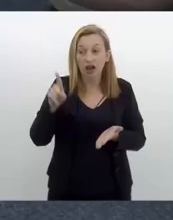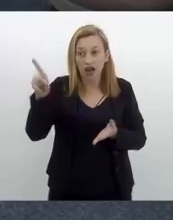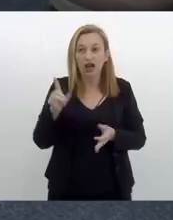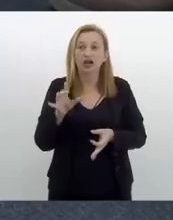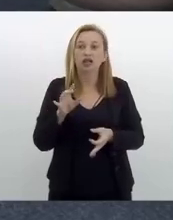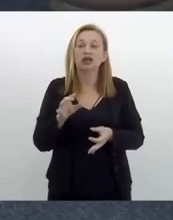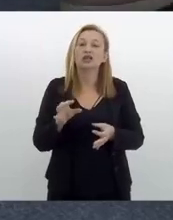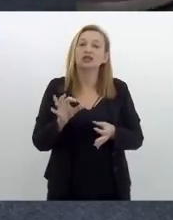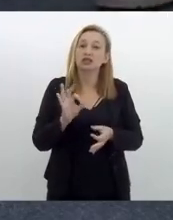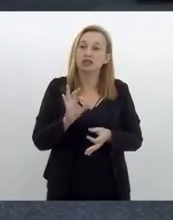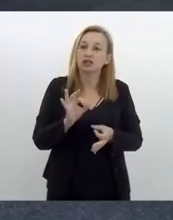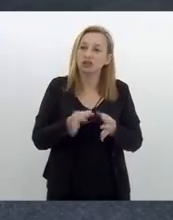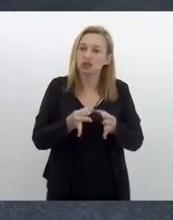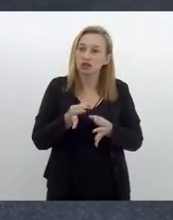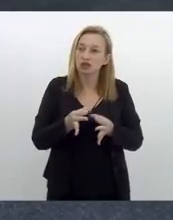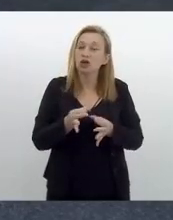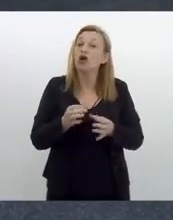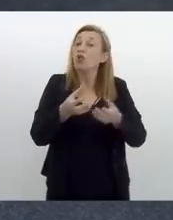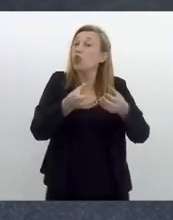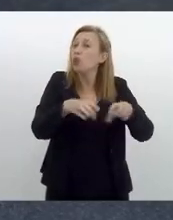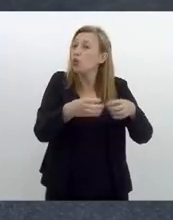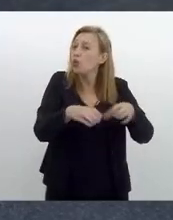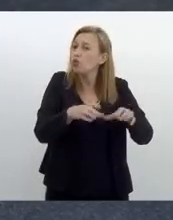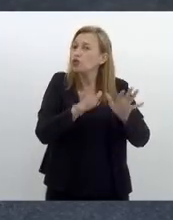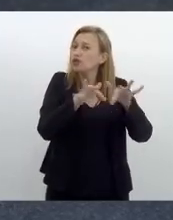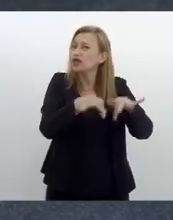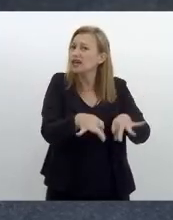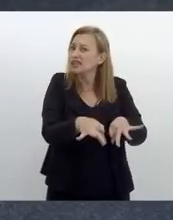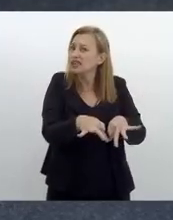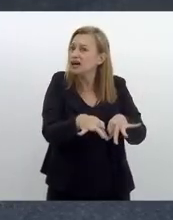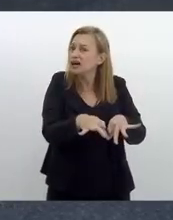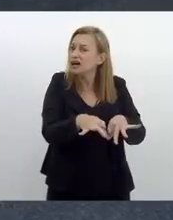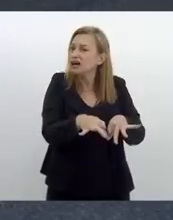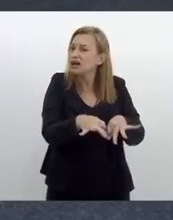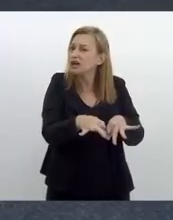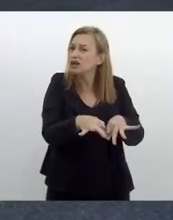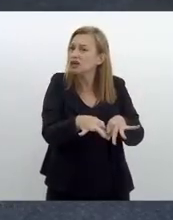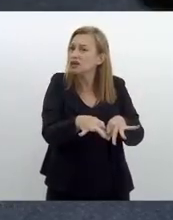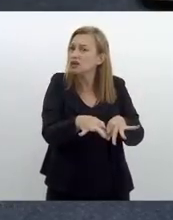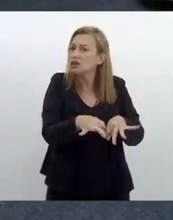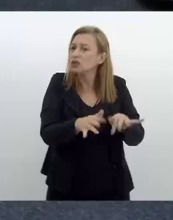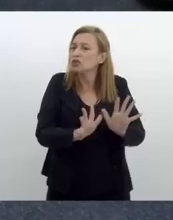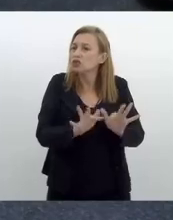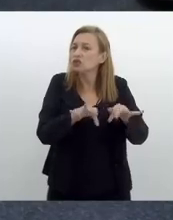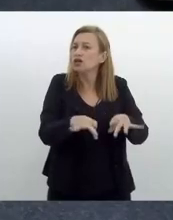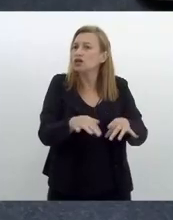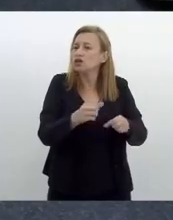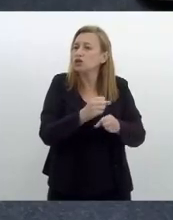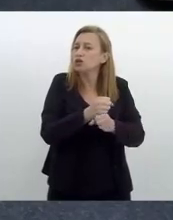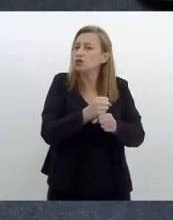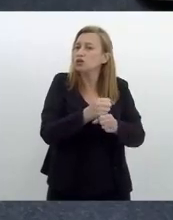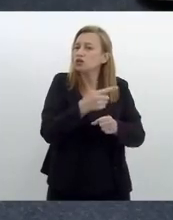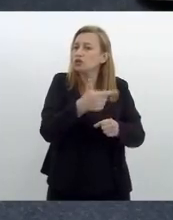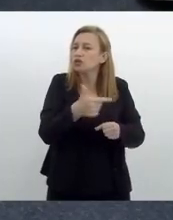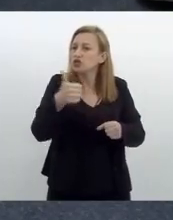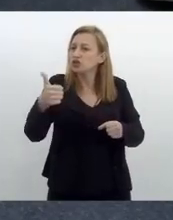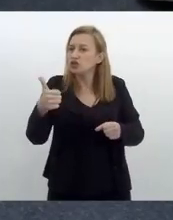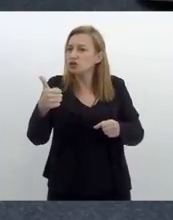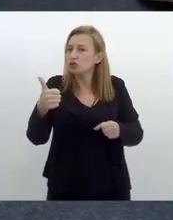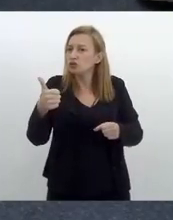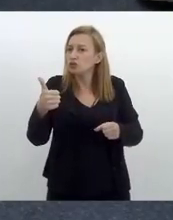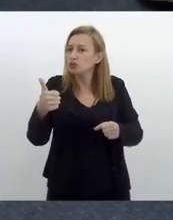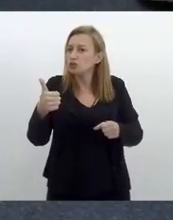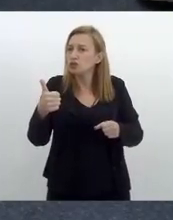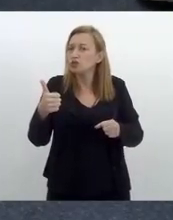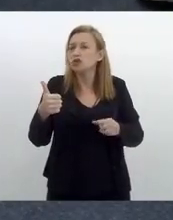justificativas. Esse concurso terminará ao final de 2021. Quando